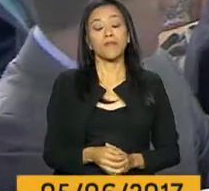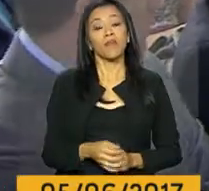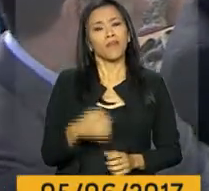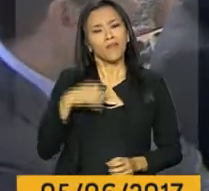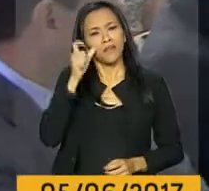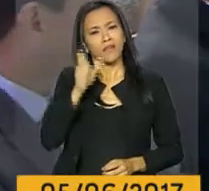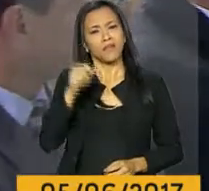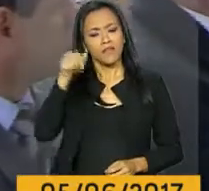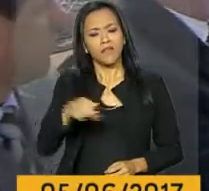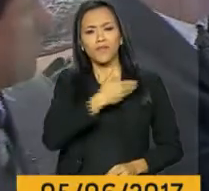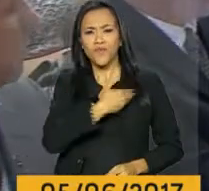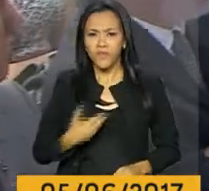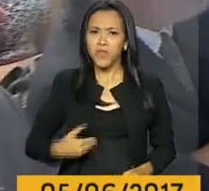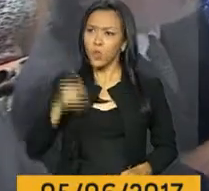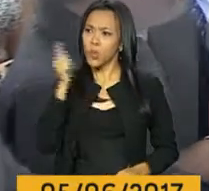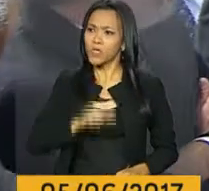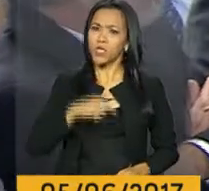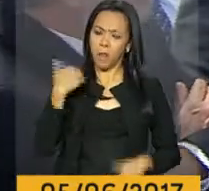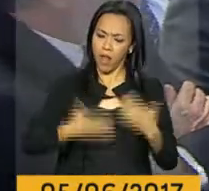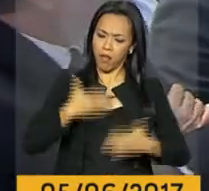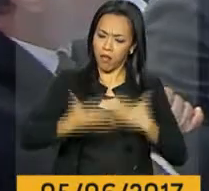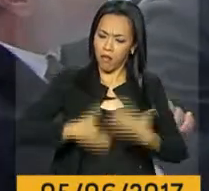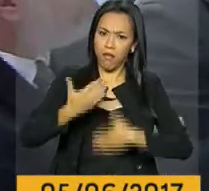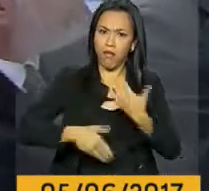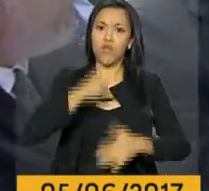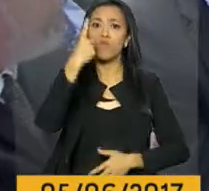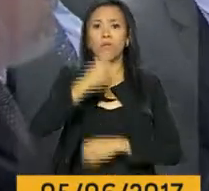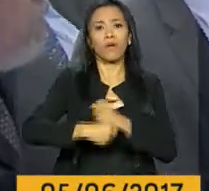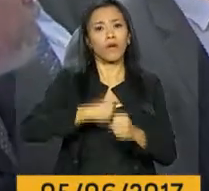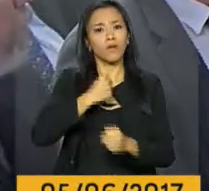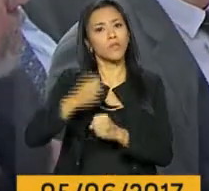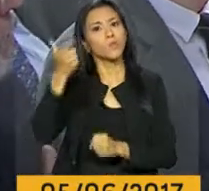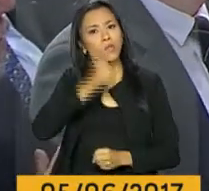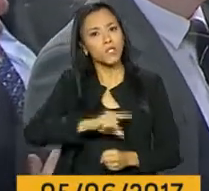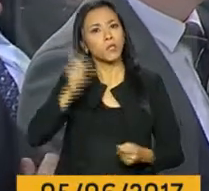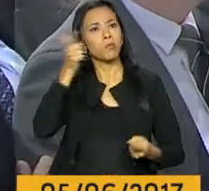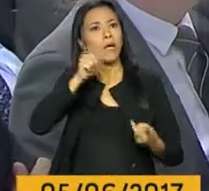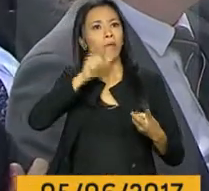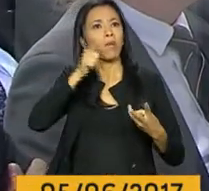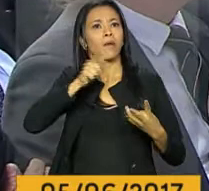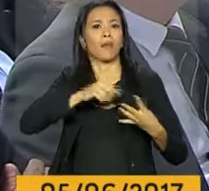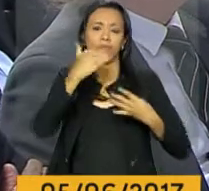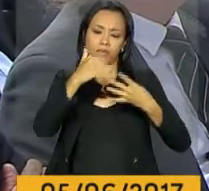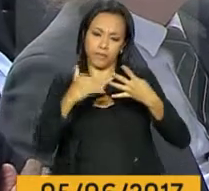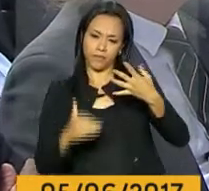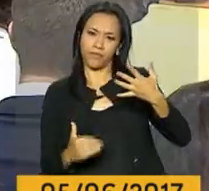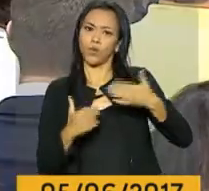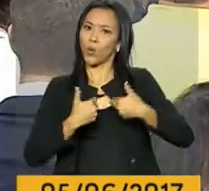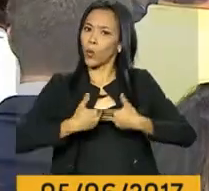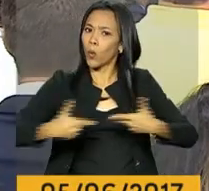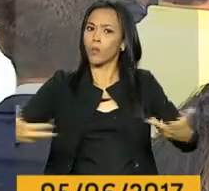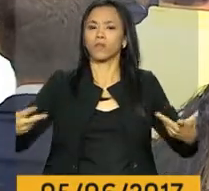conseguiu fazer muita coisa apenas vejam um longo relatório